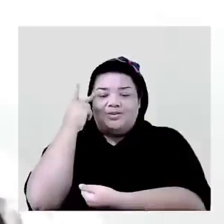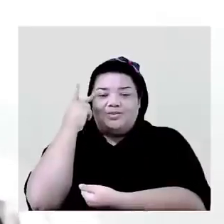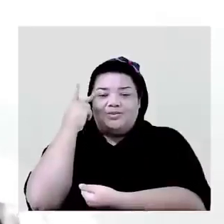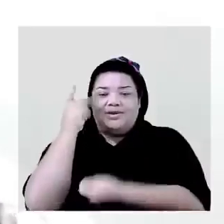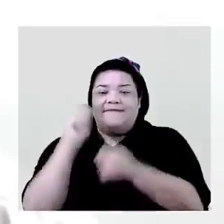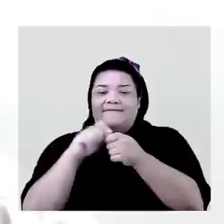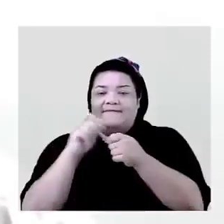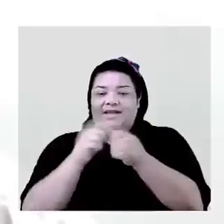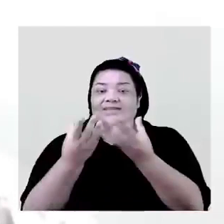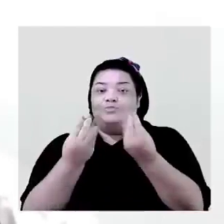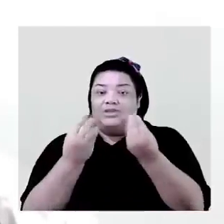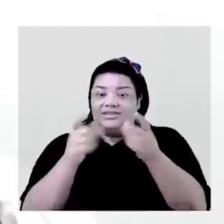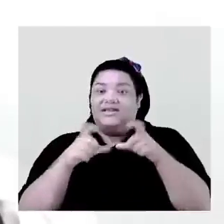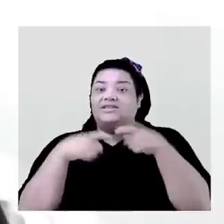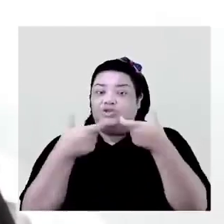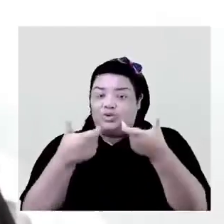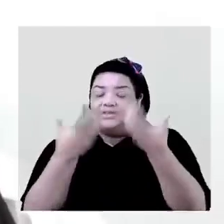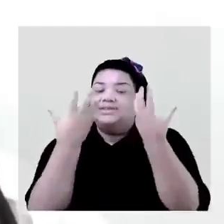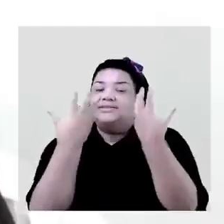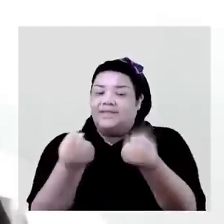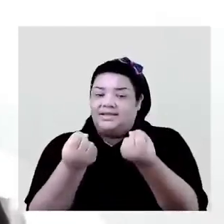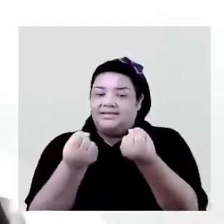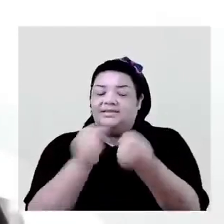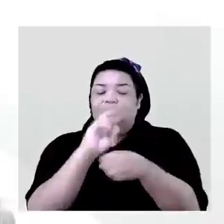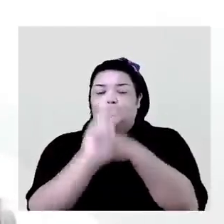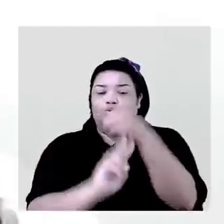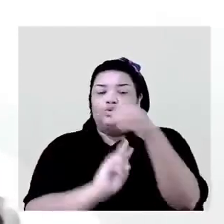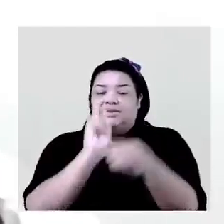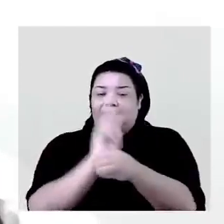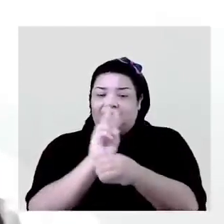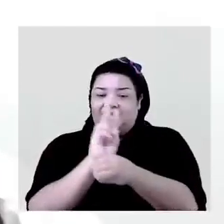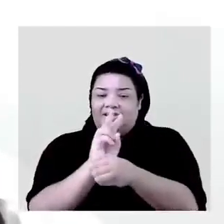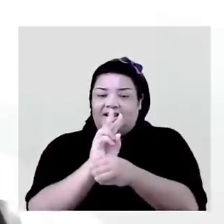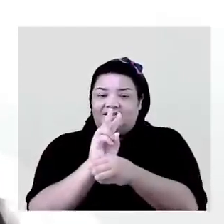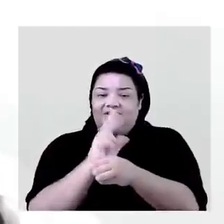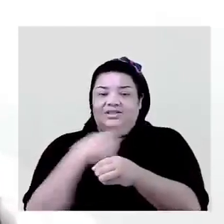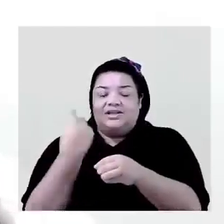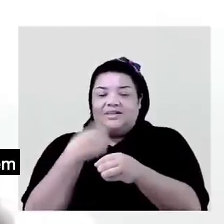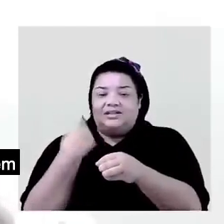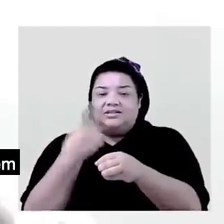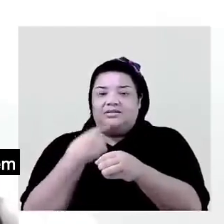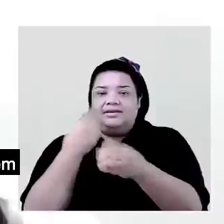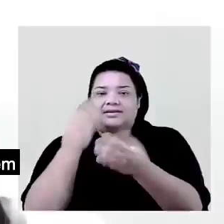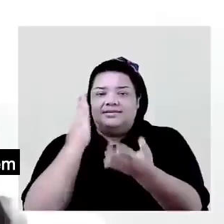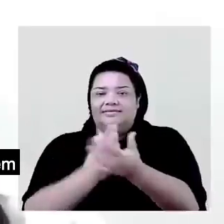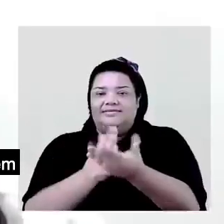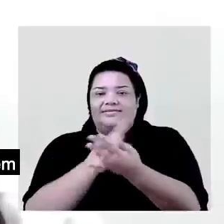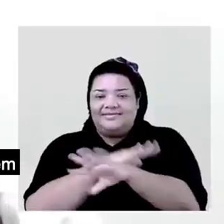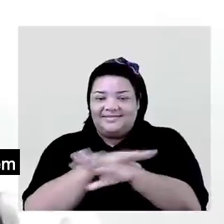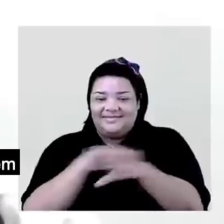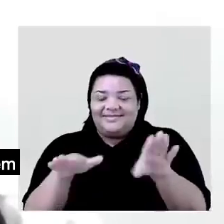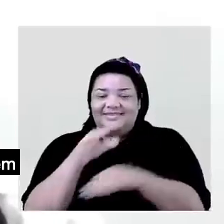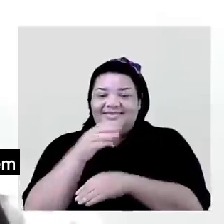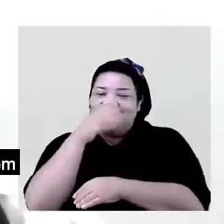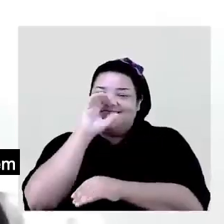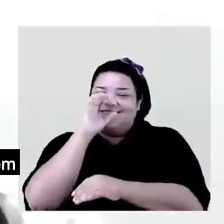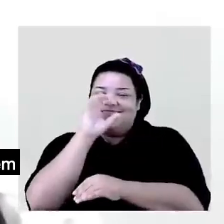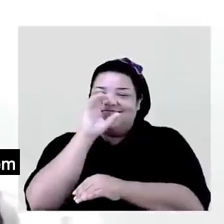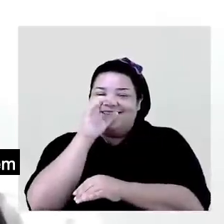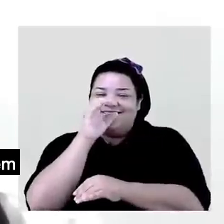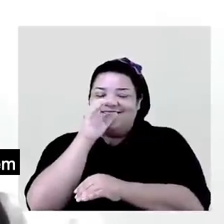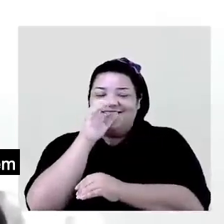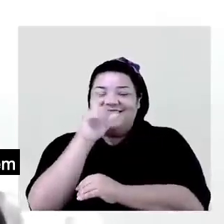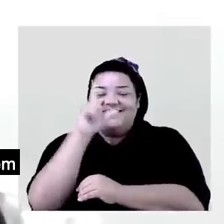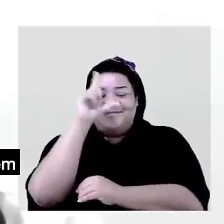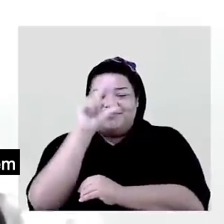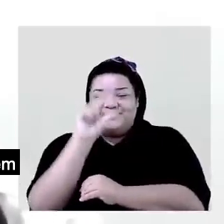muitas ações de sustentabilidade, né? Então, nós eliminamos os copos descartáveis, reduzimos